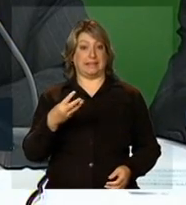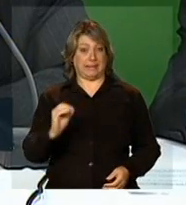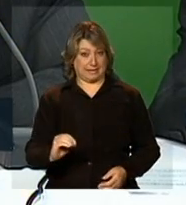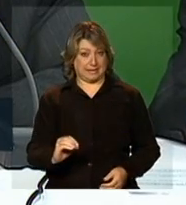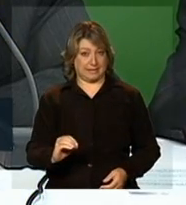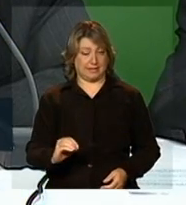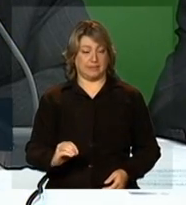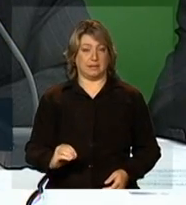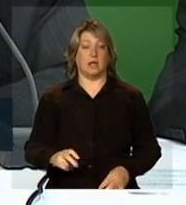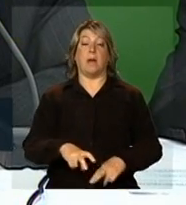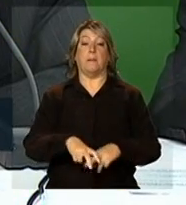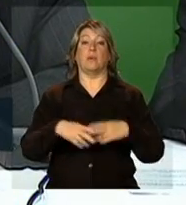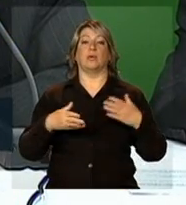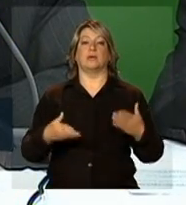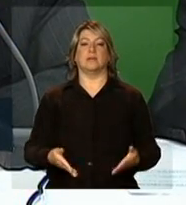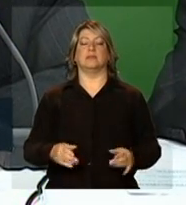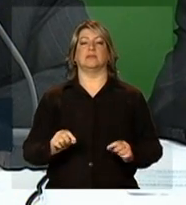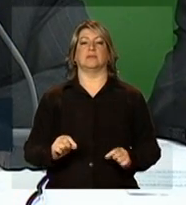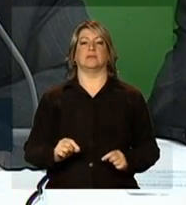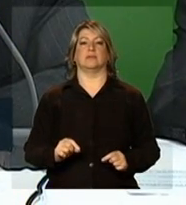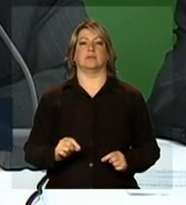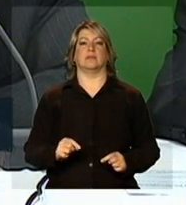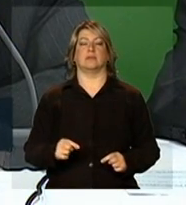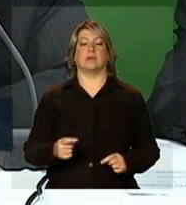isso que